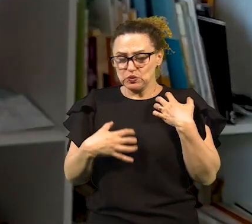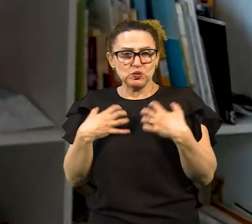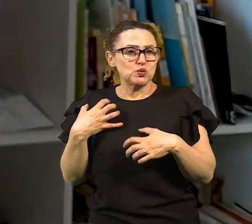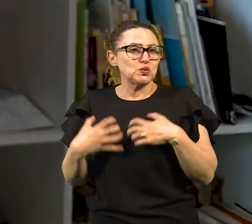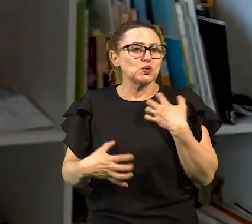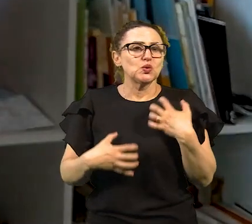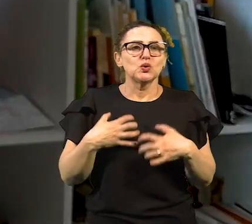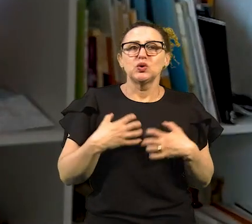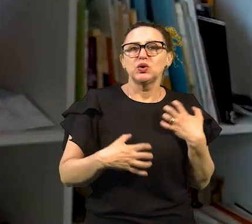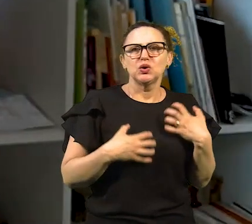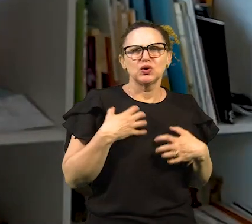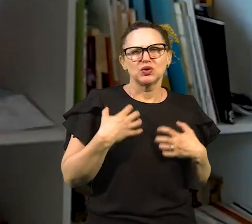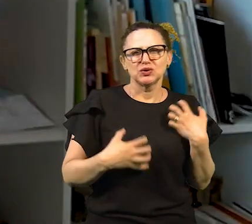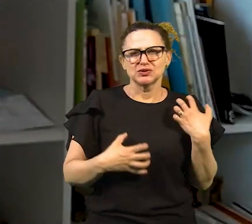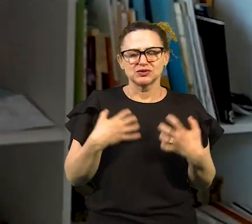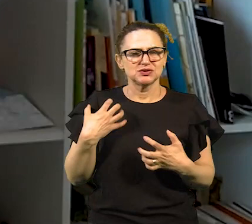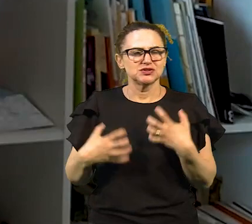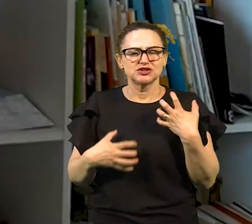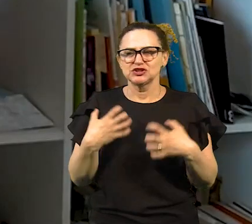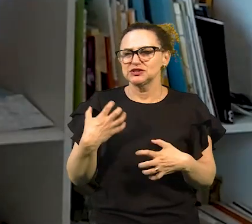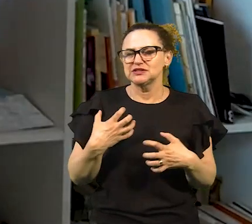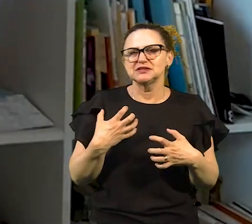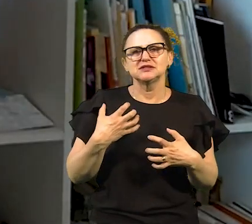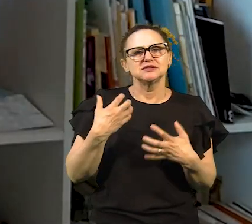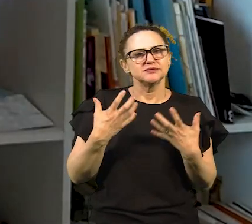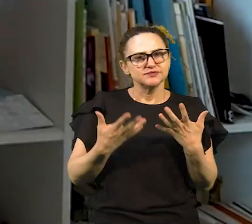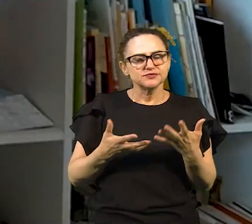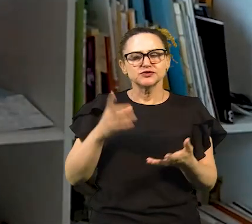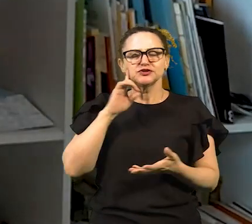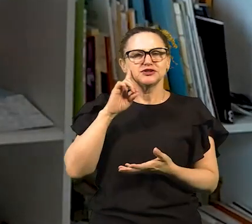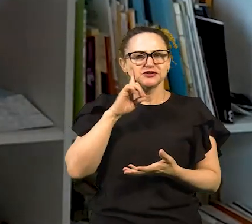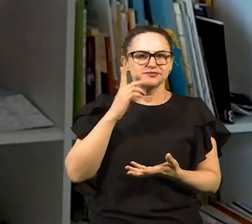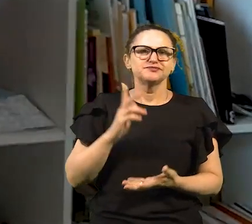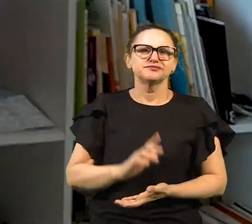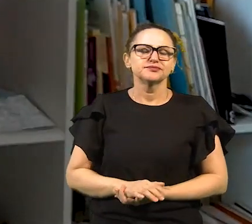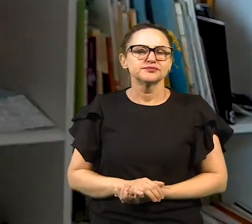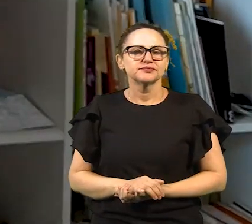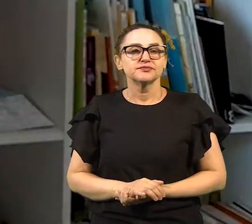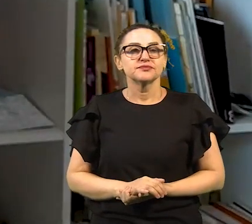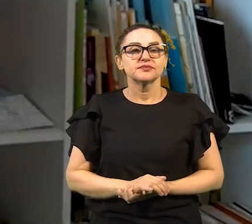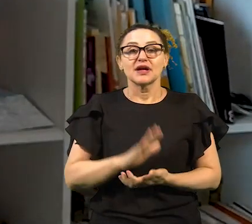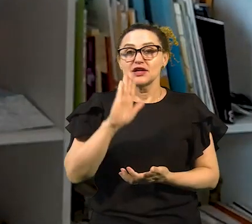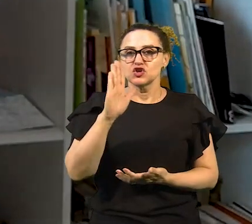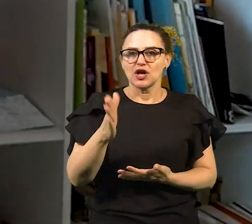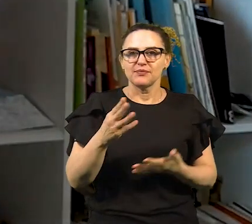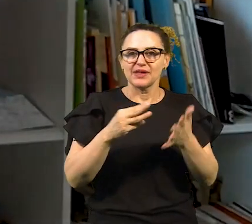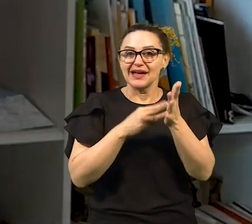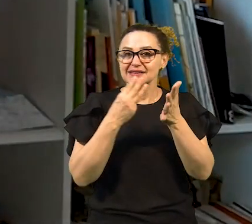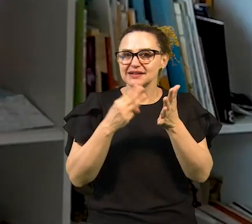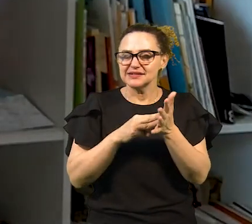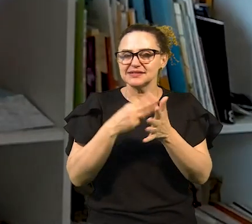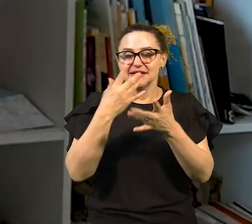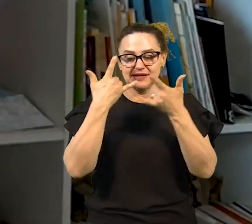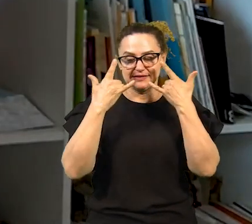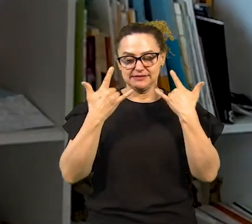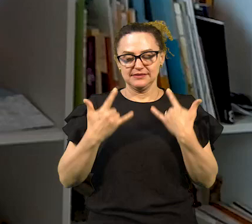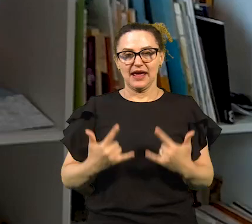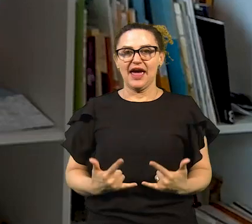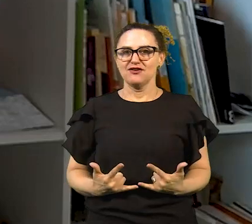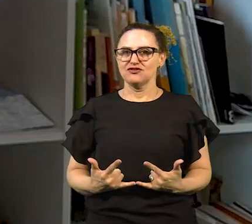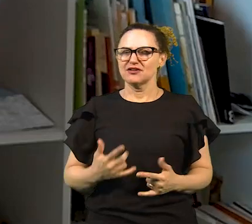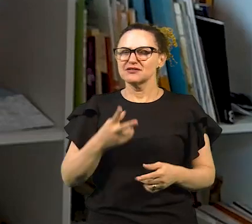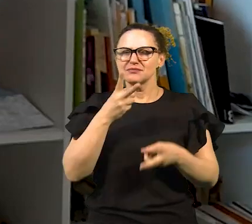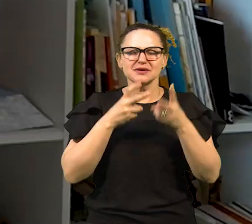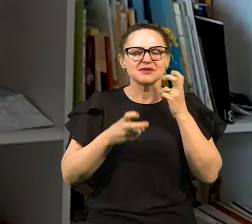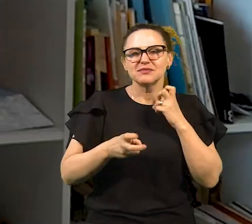né, do pragmatismo, digamos assim, do dia a dia. Já a terceira estética que a gente vê nesse final